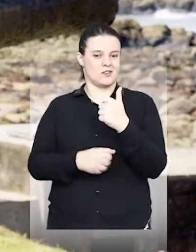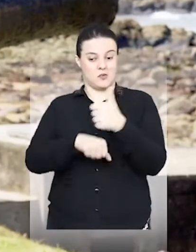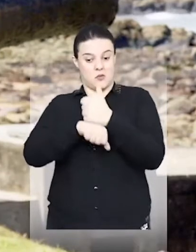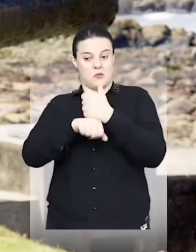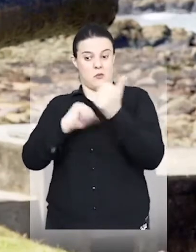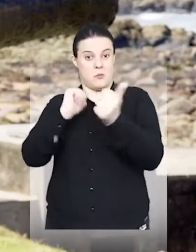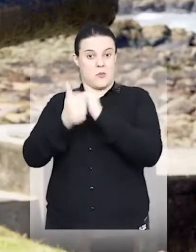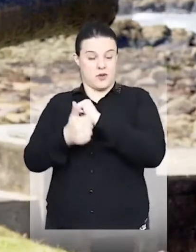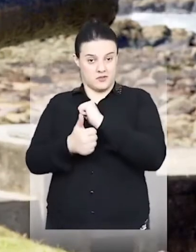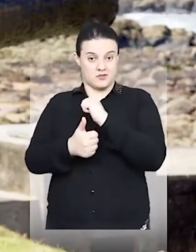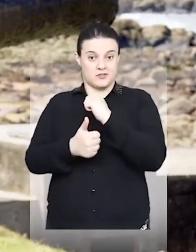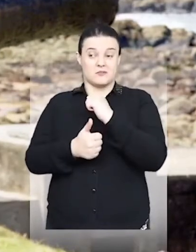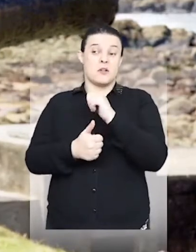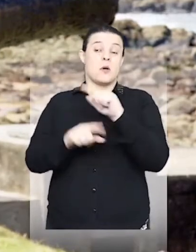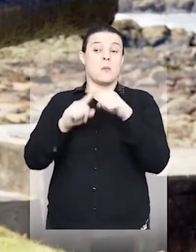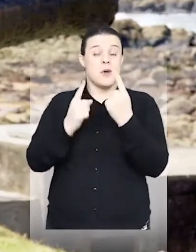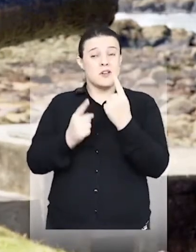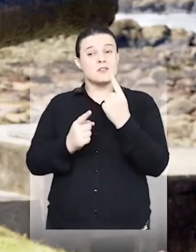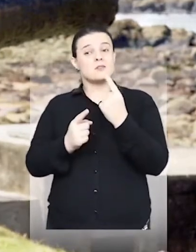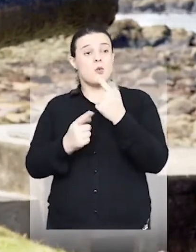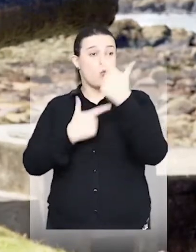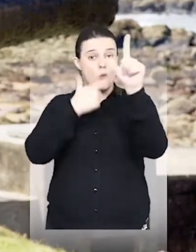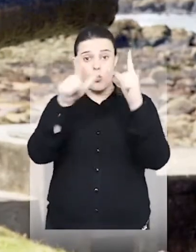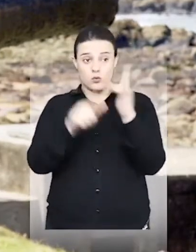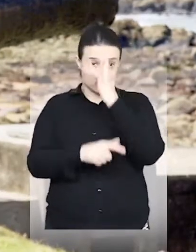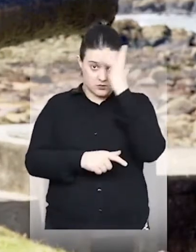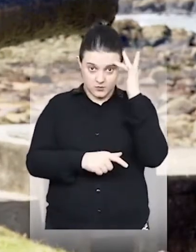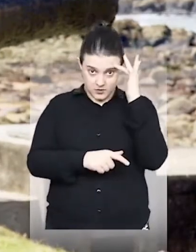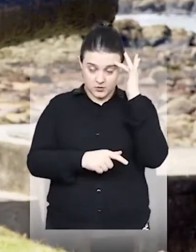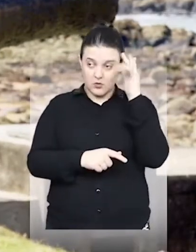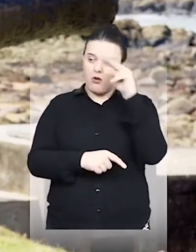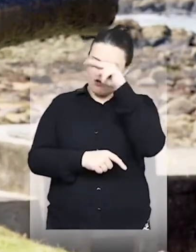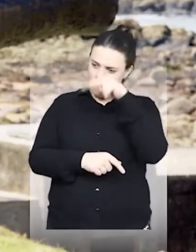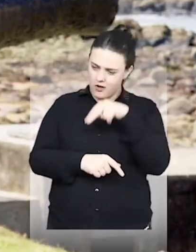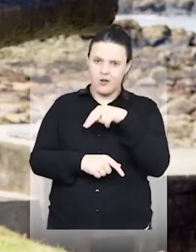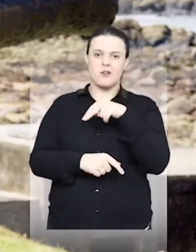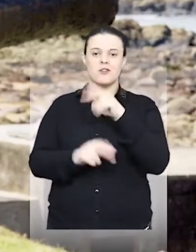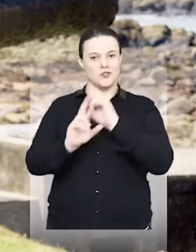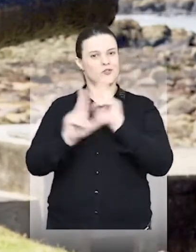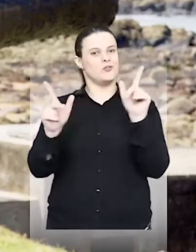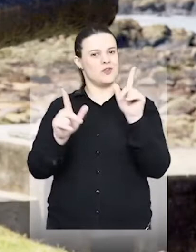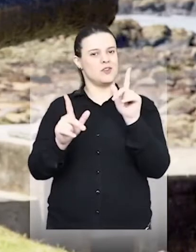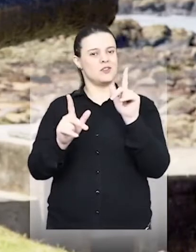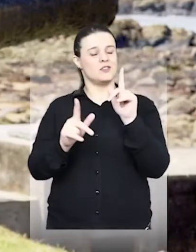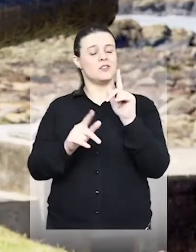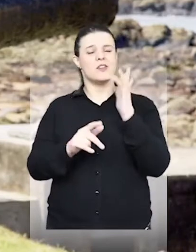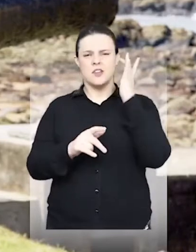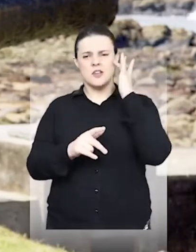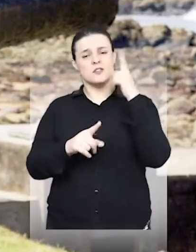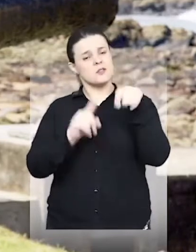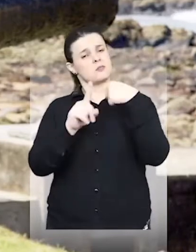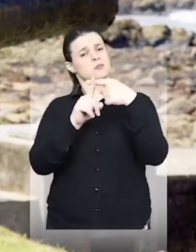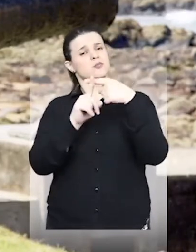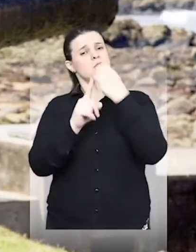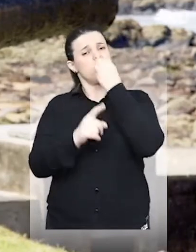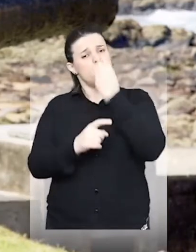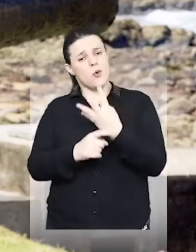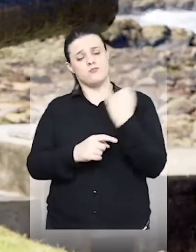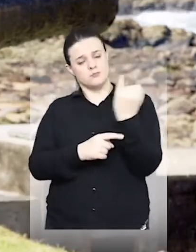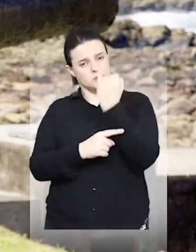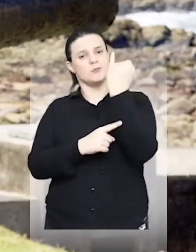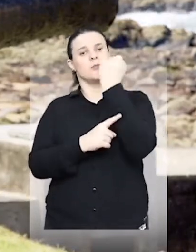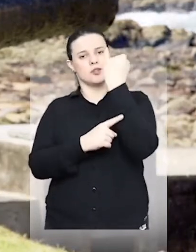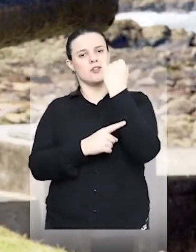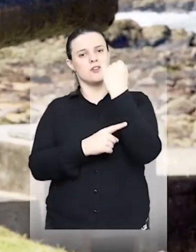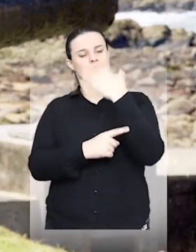me valoriza tanto como atleta profissional, mas eu acho que as outras pessoas me olham diferente. Eu acho que isso é positivo, para